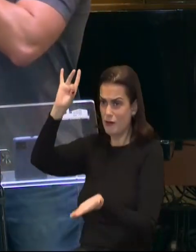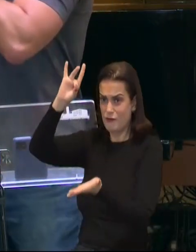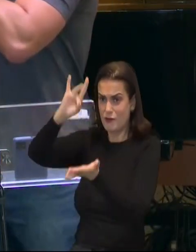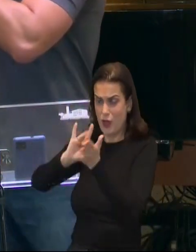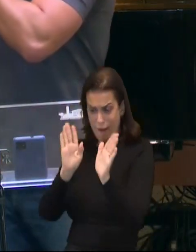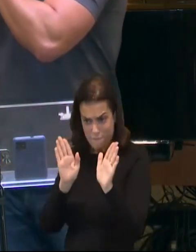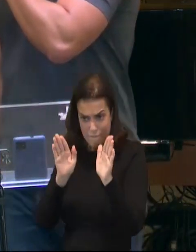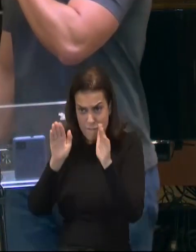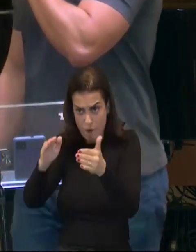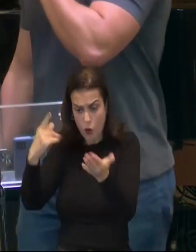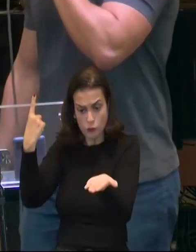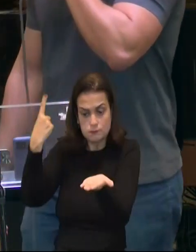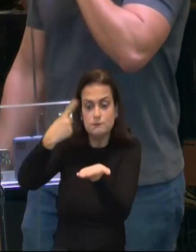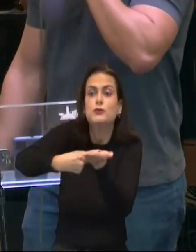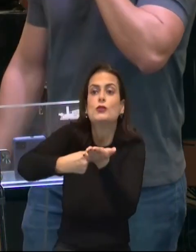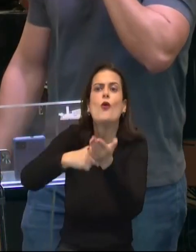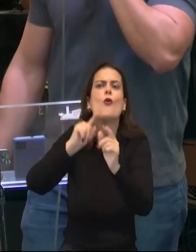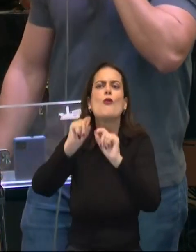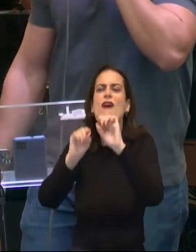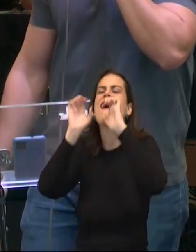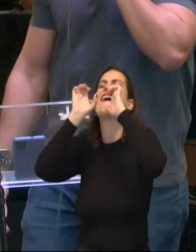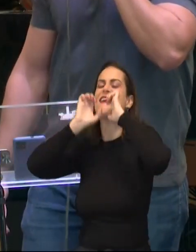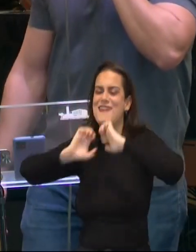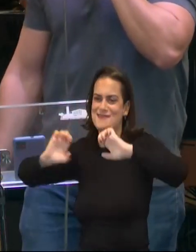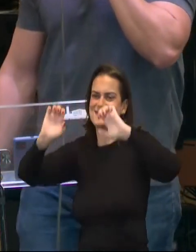na missão,